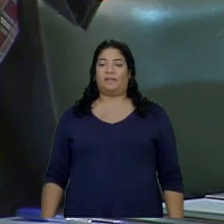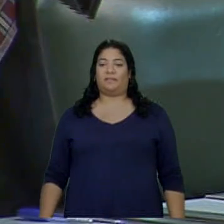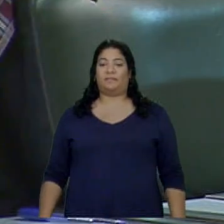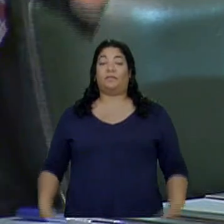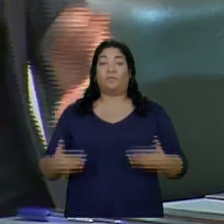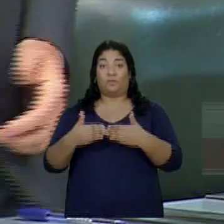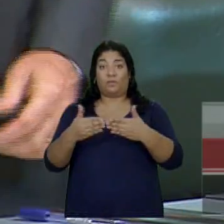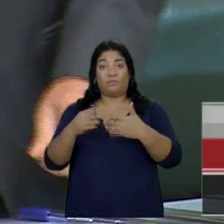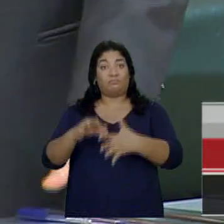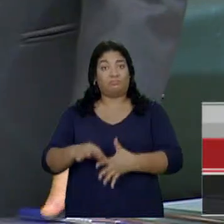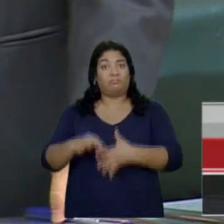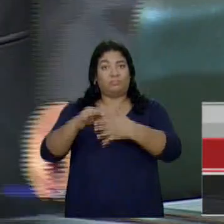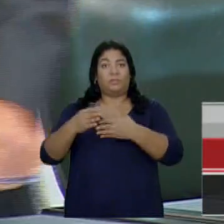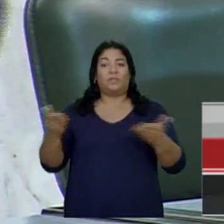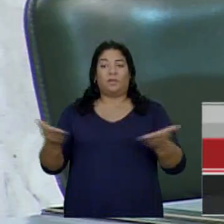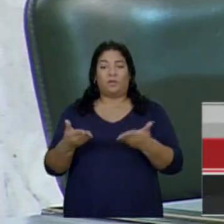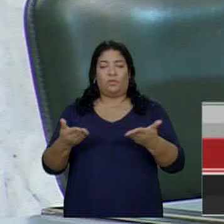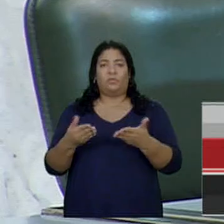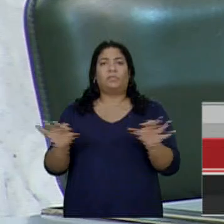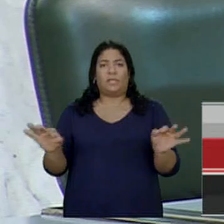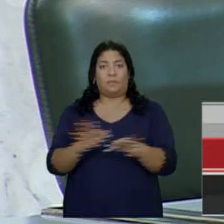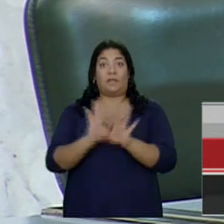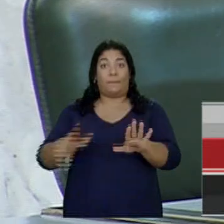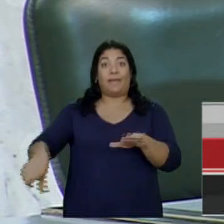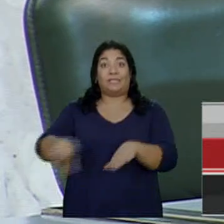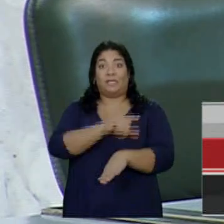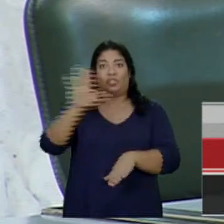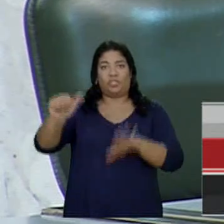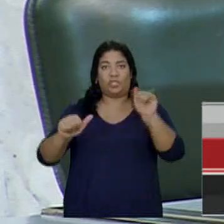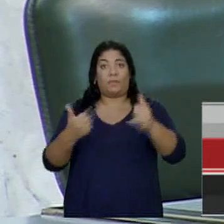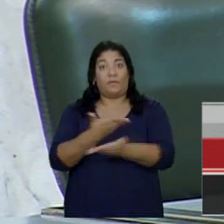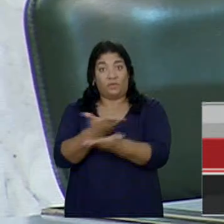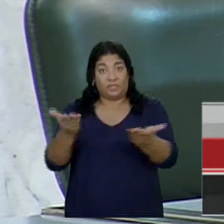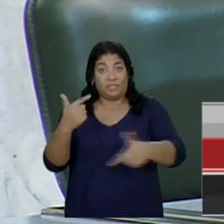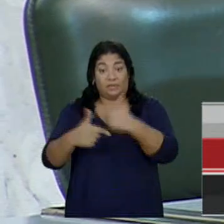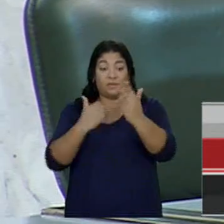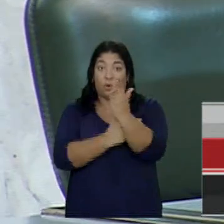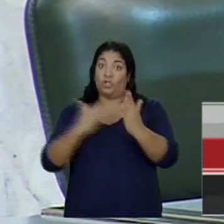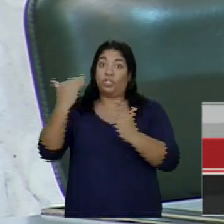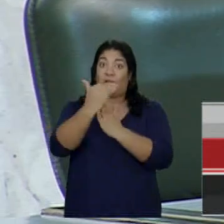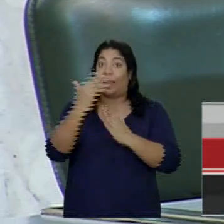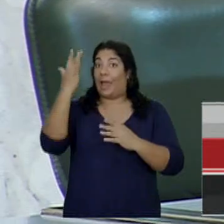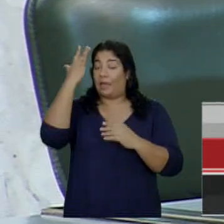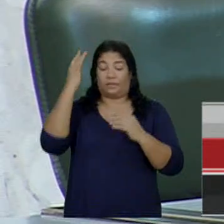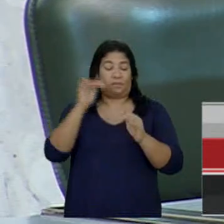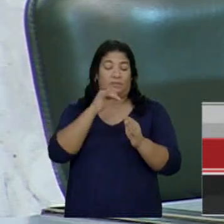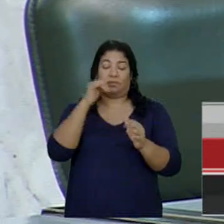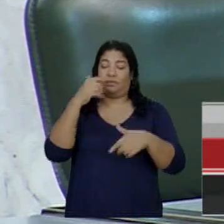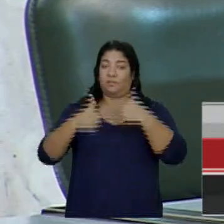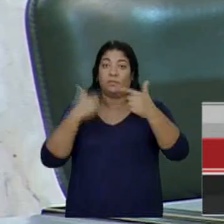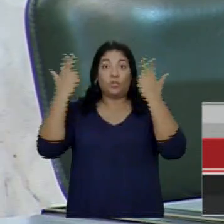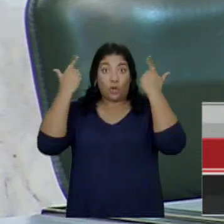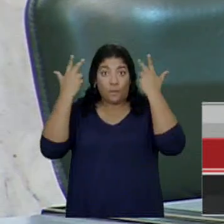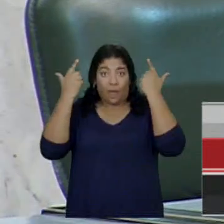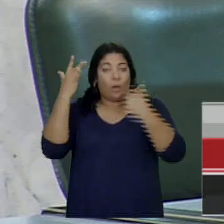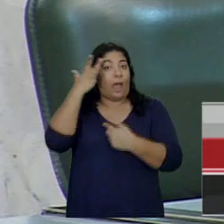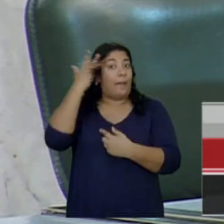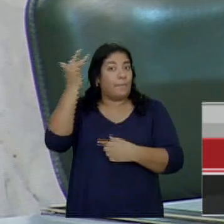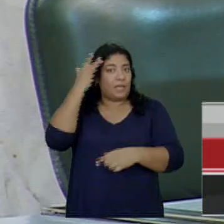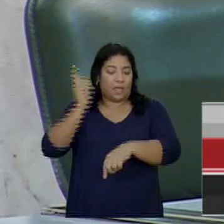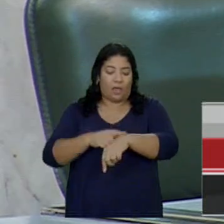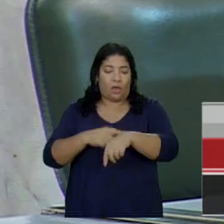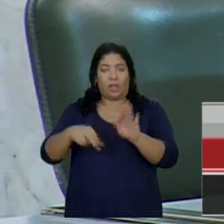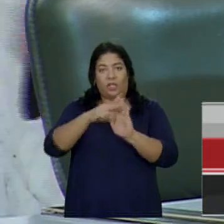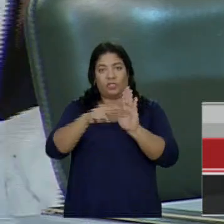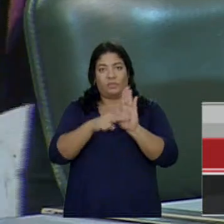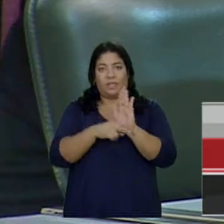Havendo acordo de liderança, presidente, antes de dar levantado os trabalhos, convoco a Vossa Excelência para a sessão ordinária de amanhã, à hora regimental, com a mesma ordem